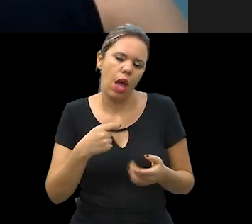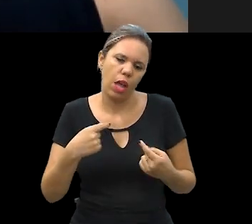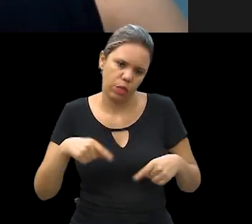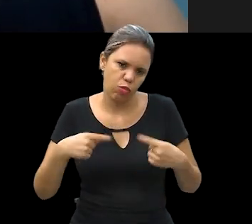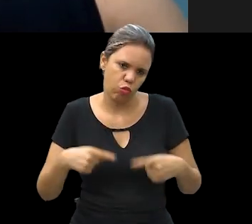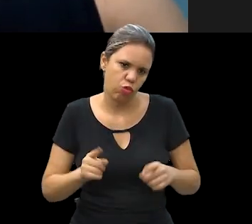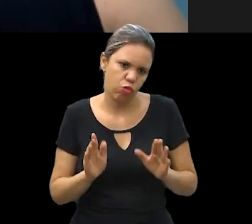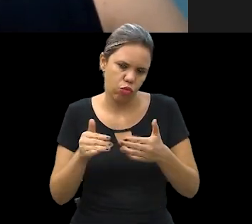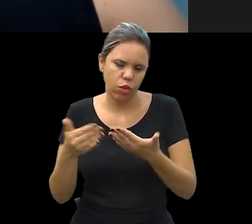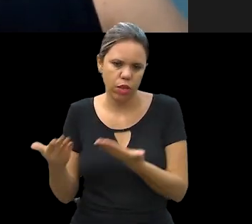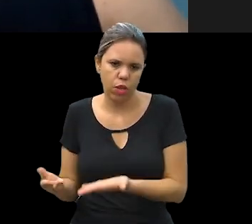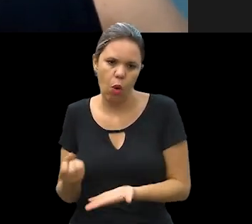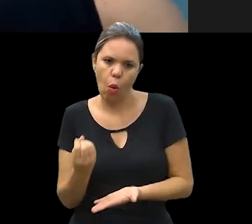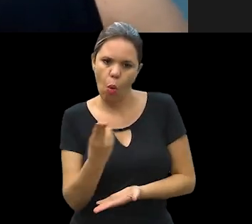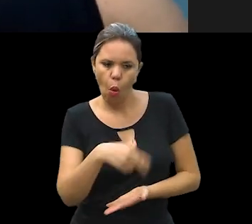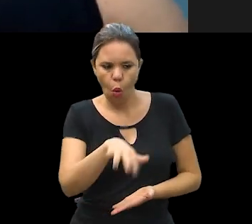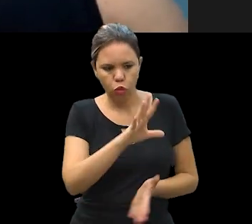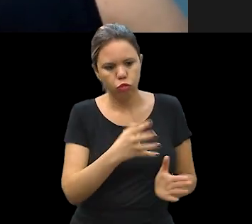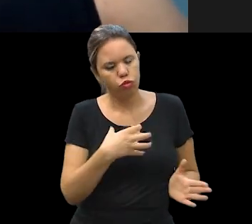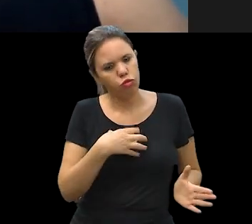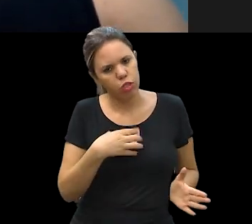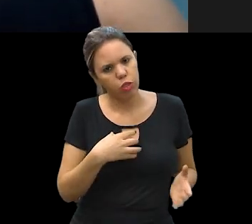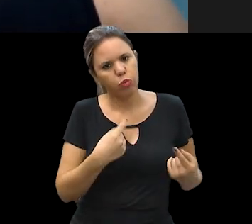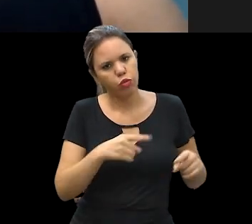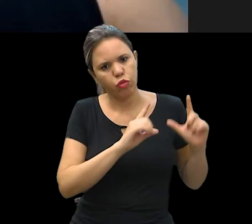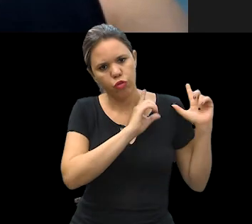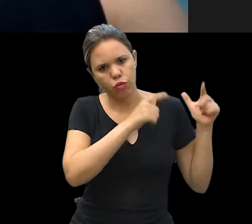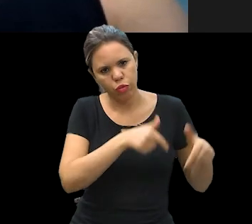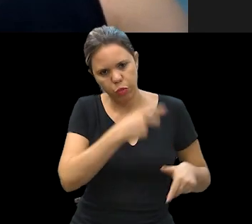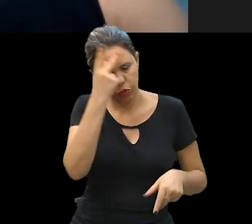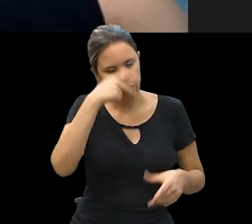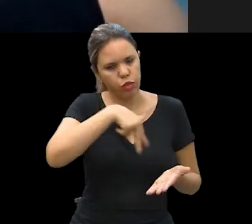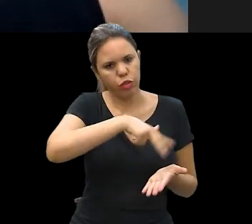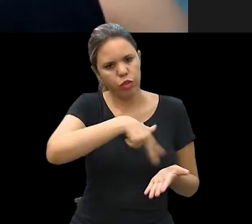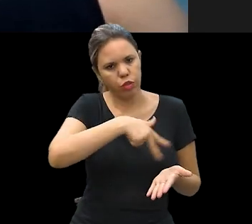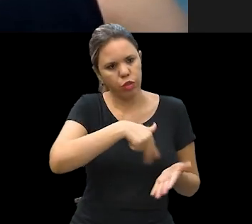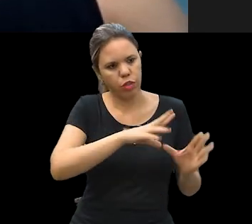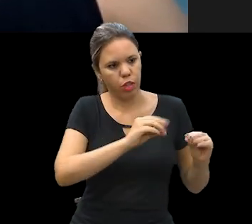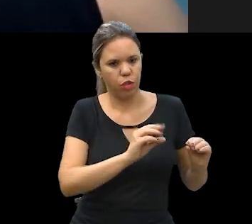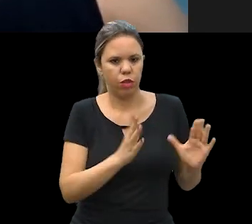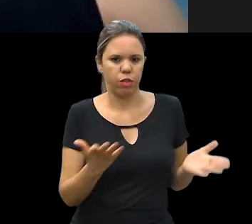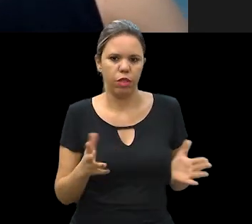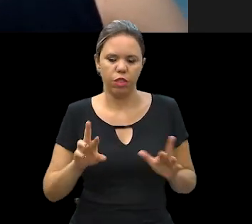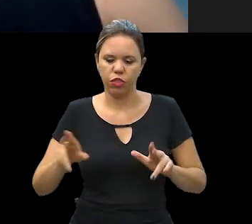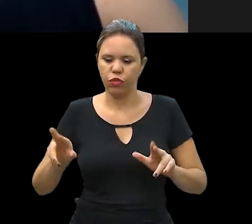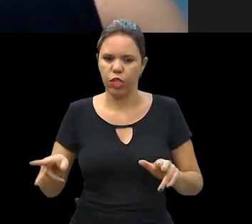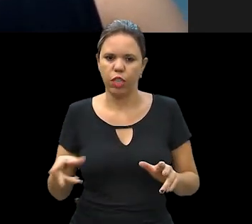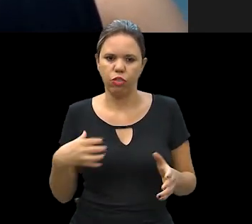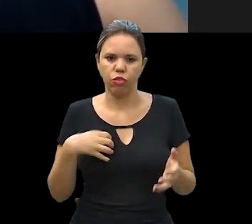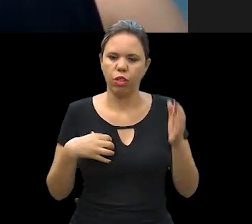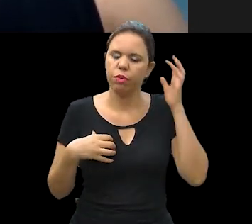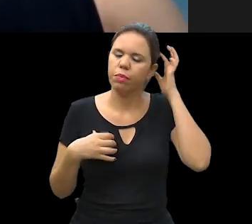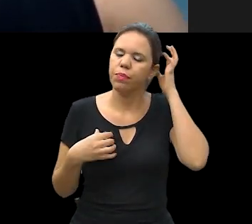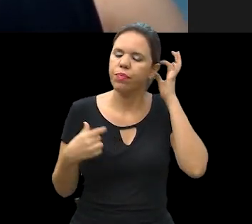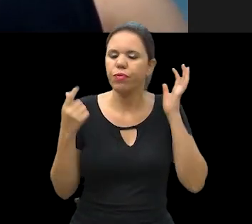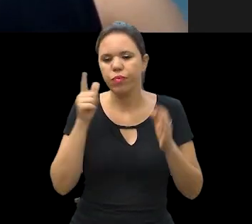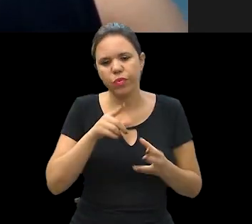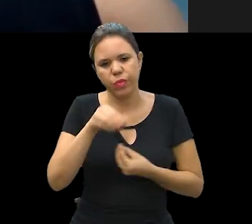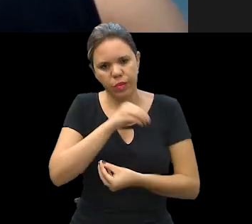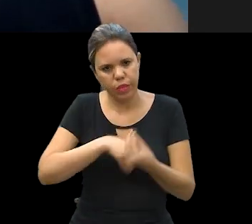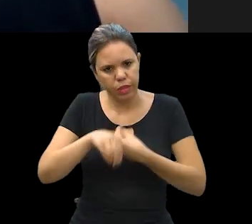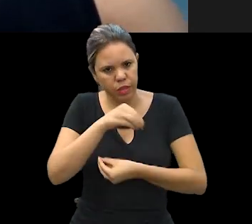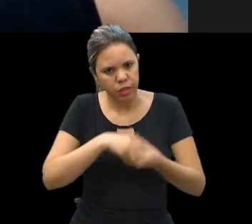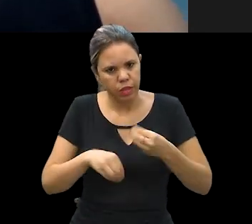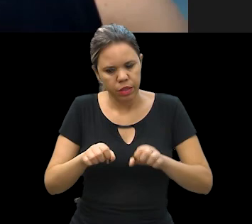mais puxado para esse lado, e o outro que é o mais rockabilly tradicional para a galera dançar à noite e tal. Então, a gente